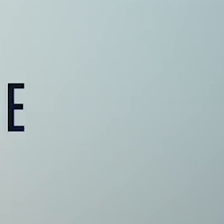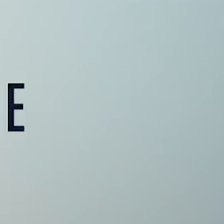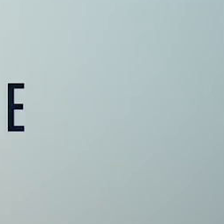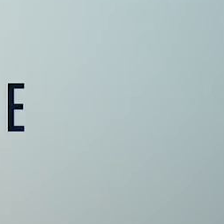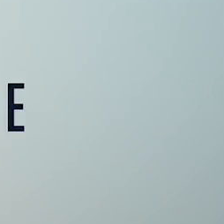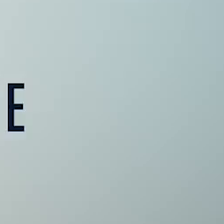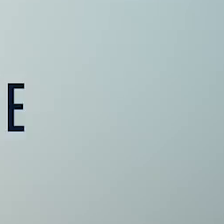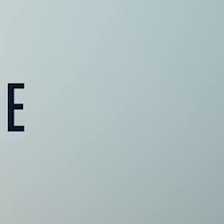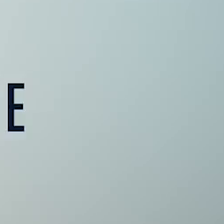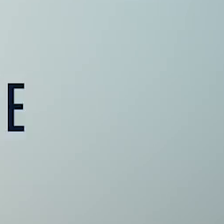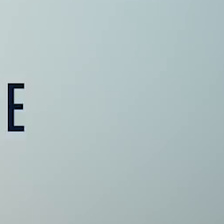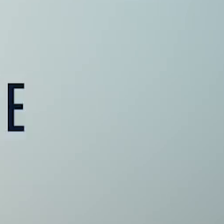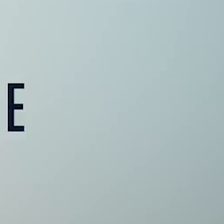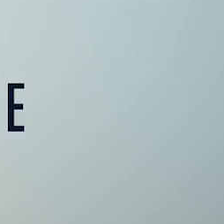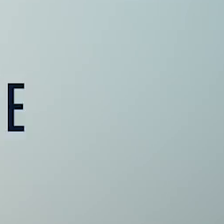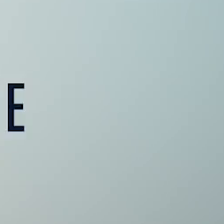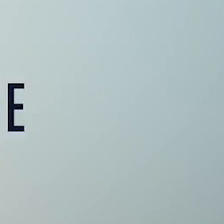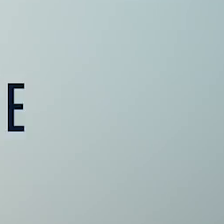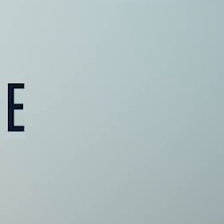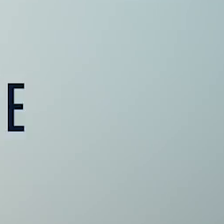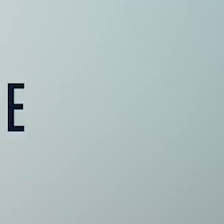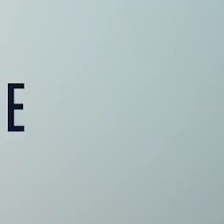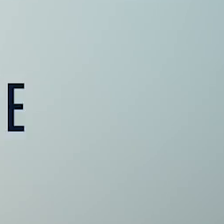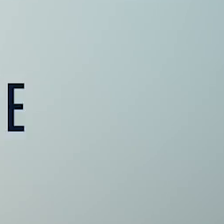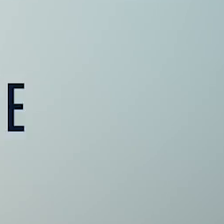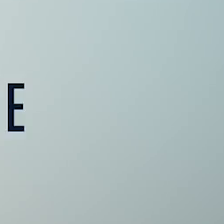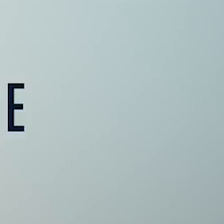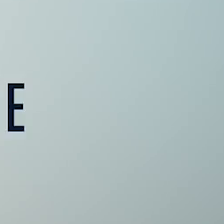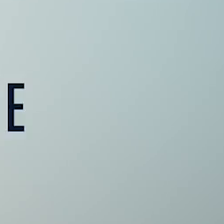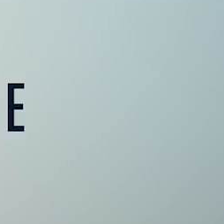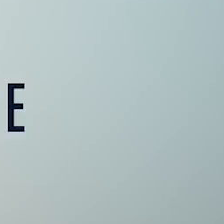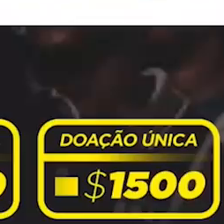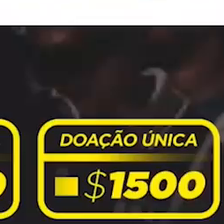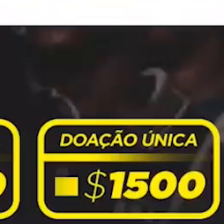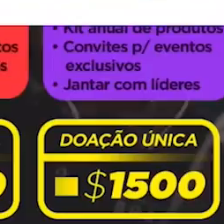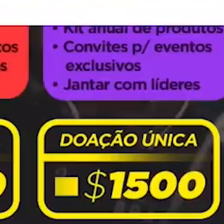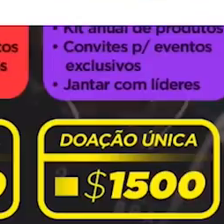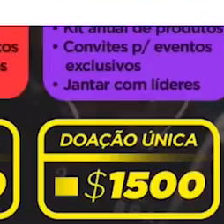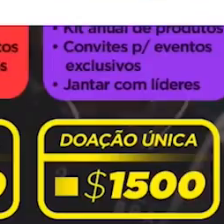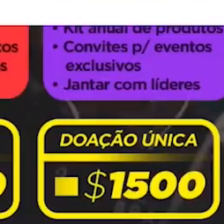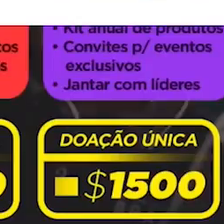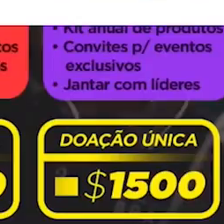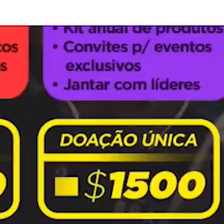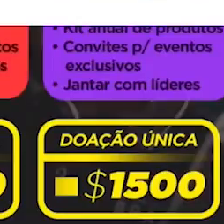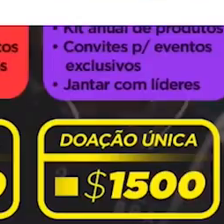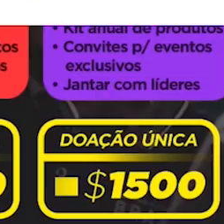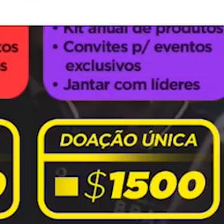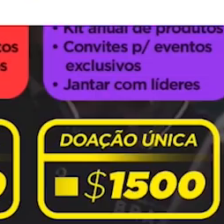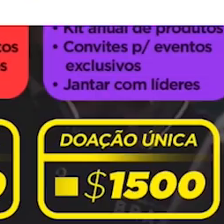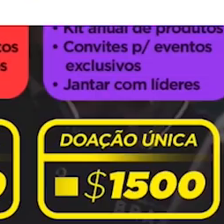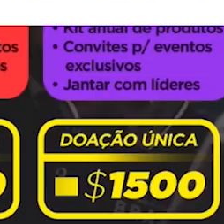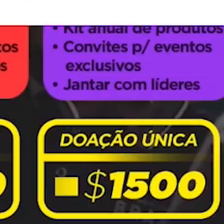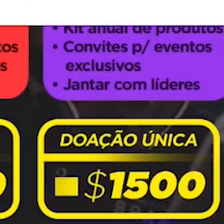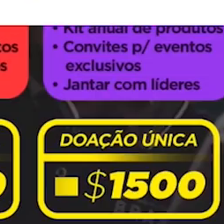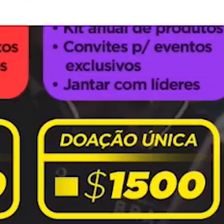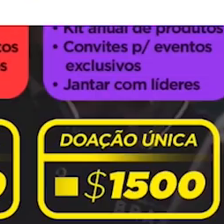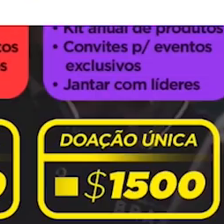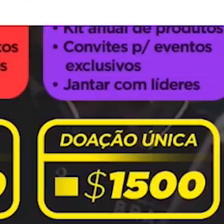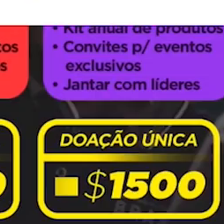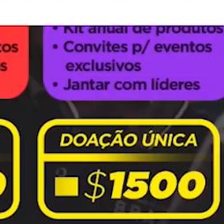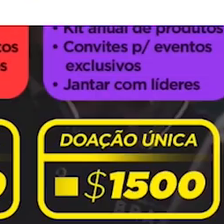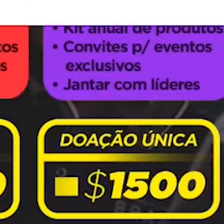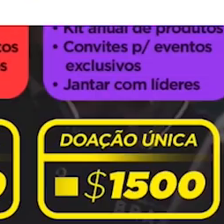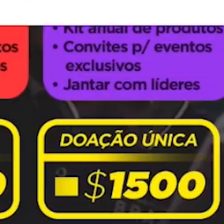youtube.com/mblivre. Precisamos da sua ajuda. Acesse mbl.org.br/contribua.